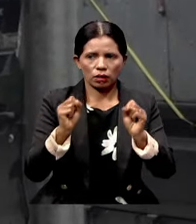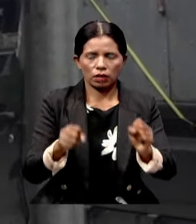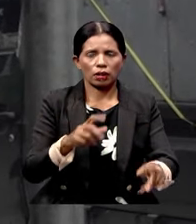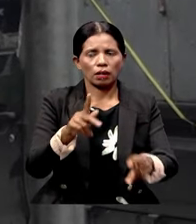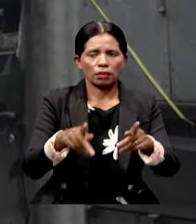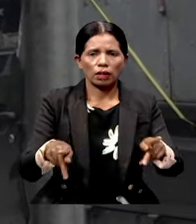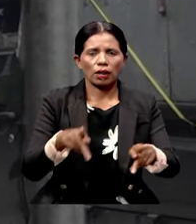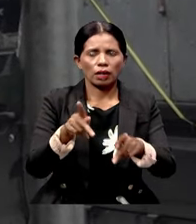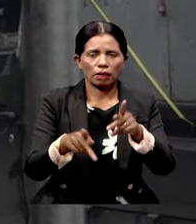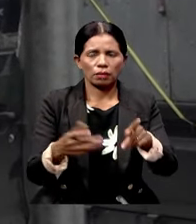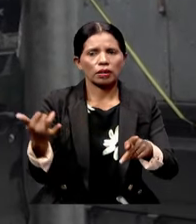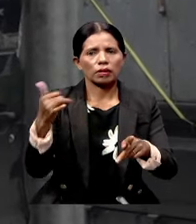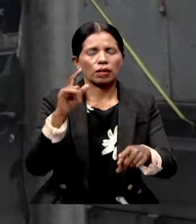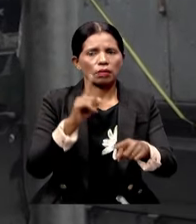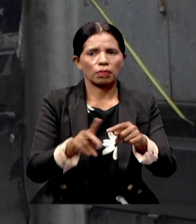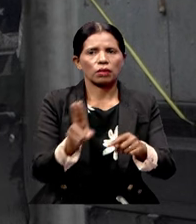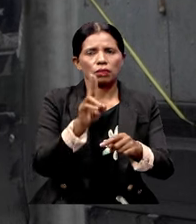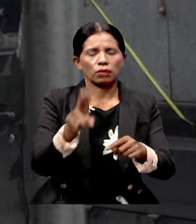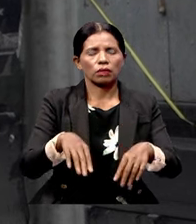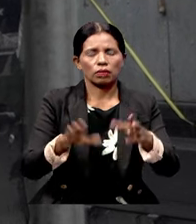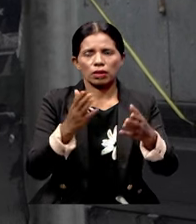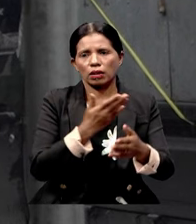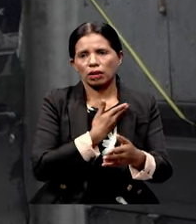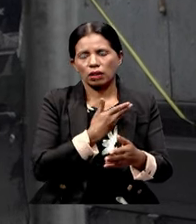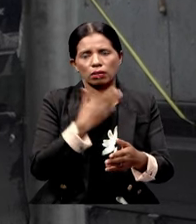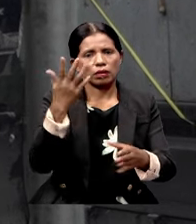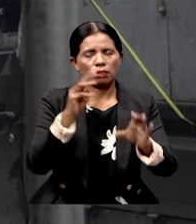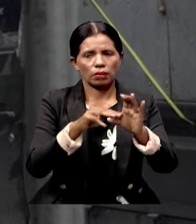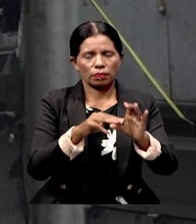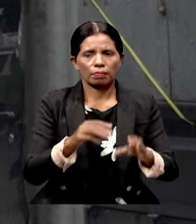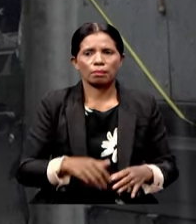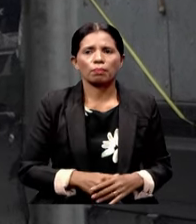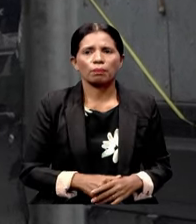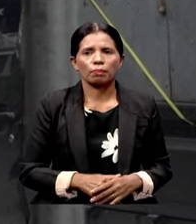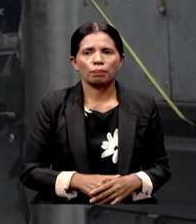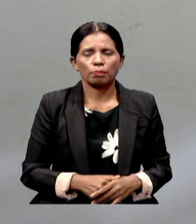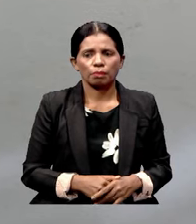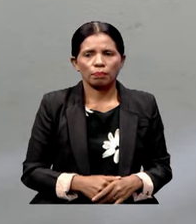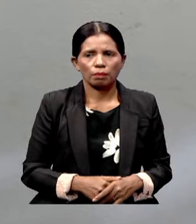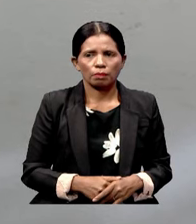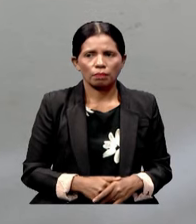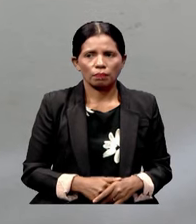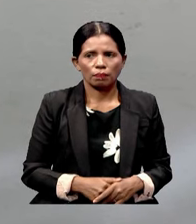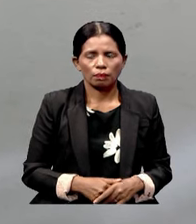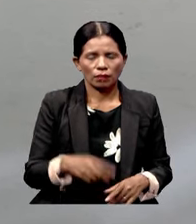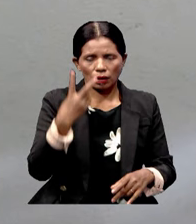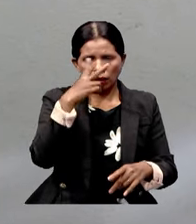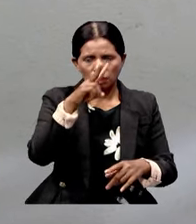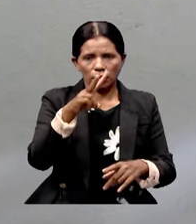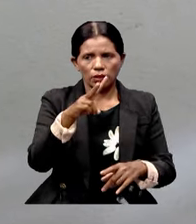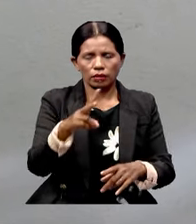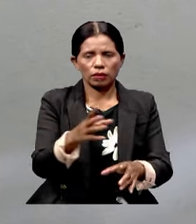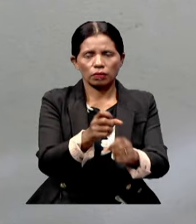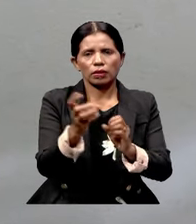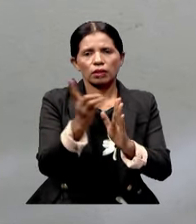sira la bela aproveita ho di manipula folin sasani e mercado. Tane consumidor iha e o último trimestre, ser halo